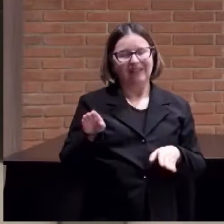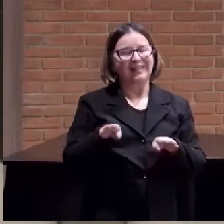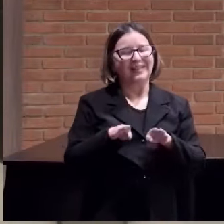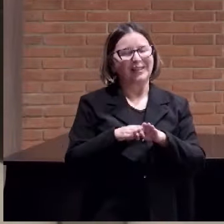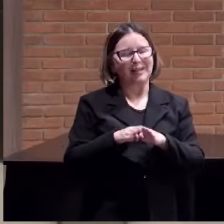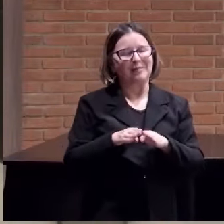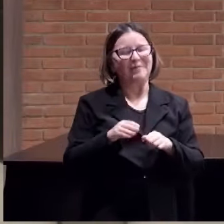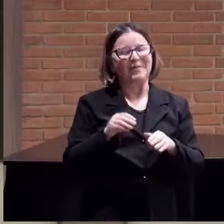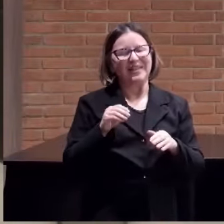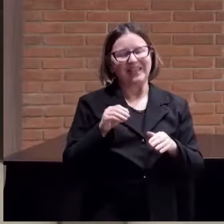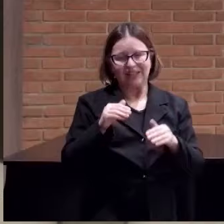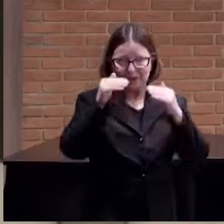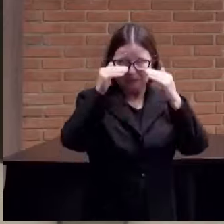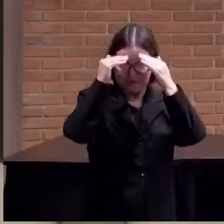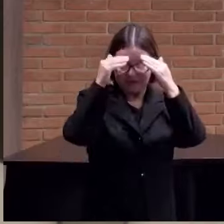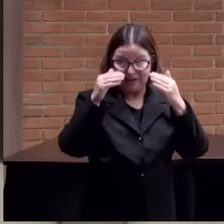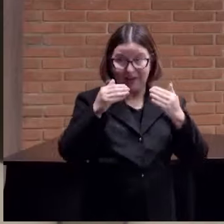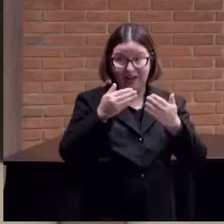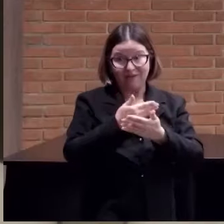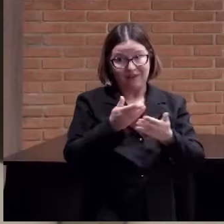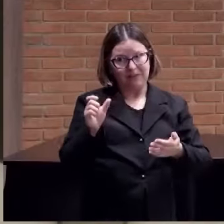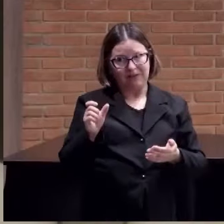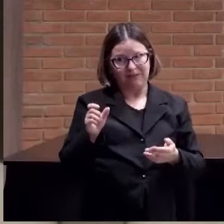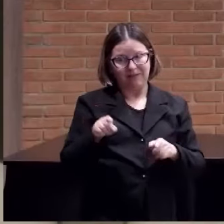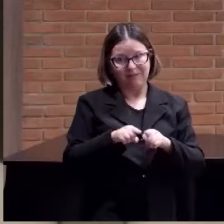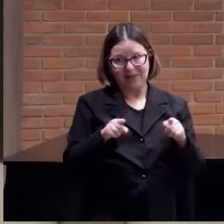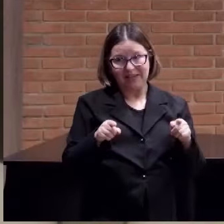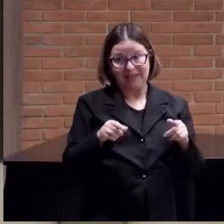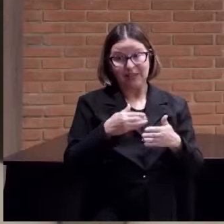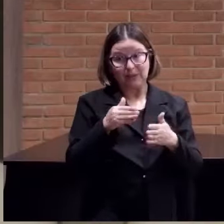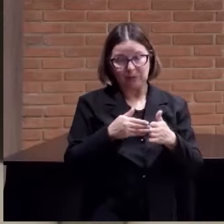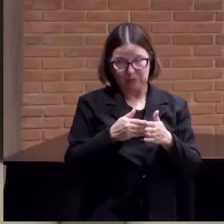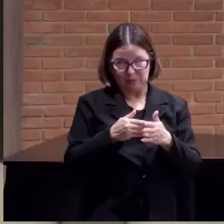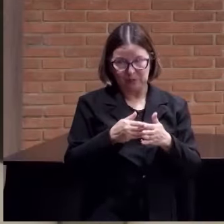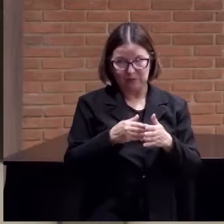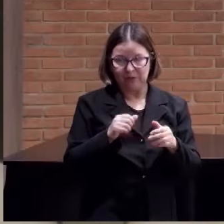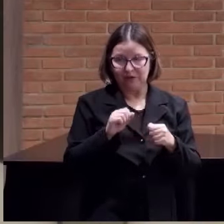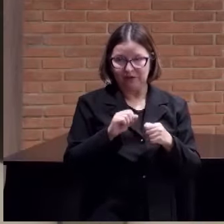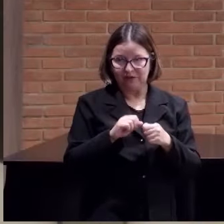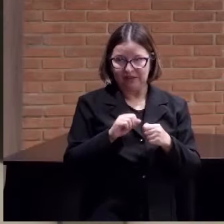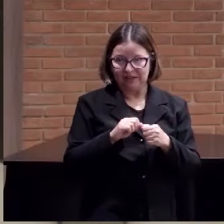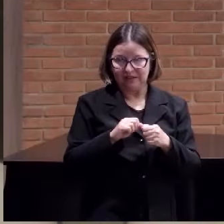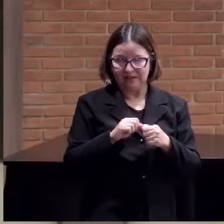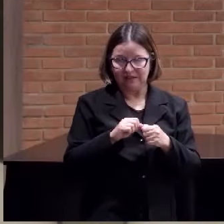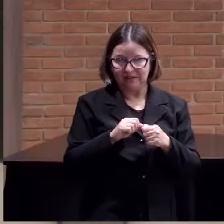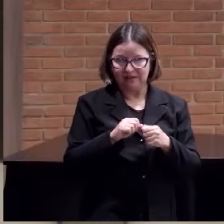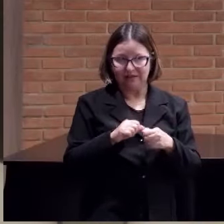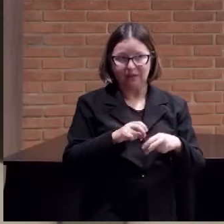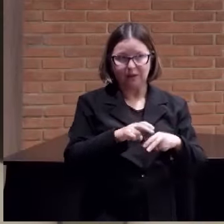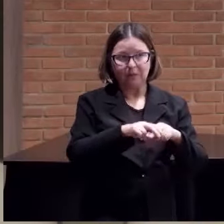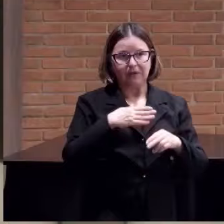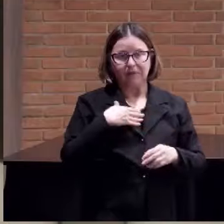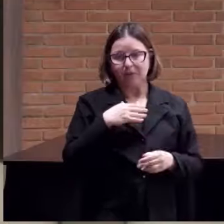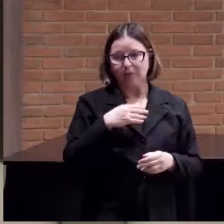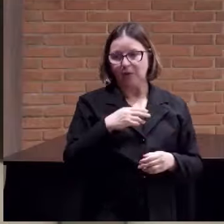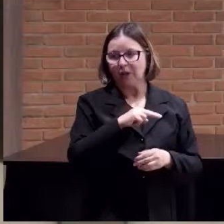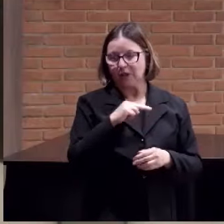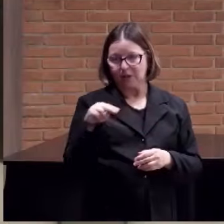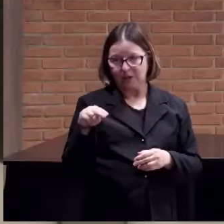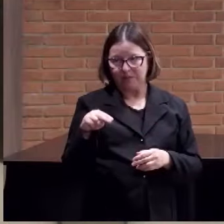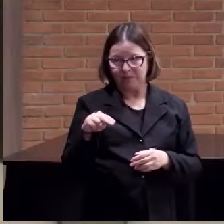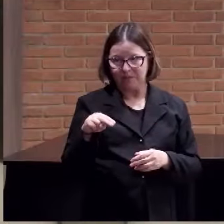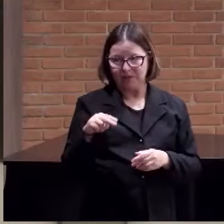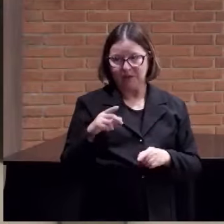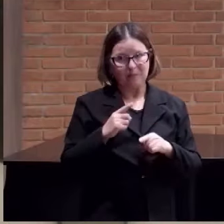vossa. Tudo isso, porém, farão por causa do meu nome, porquanto